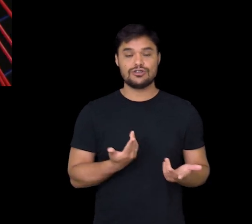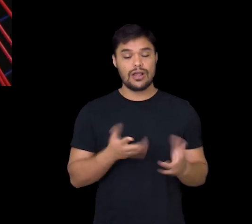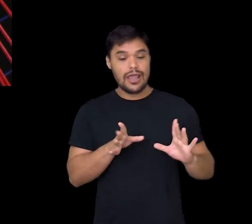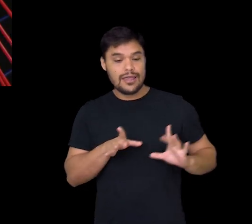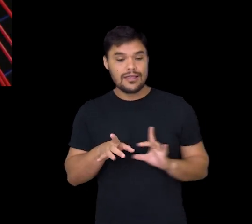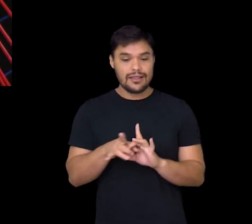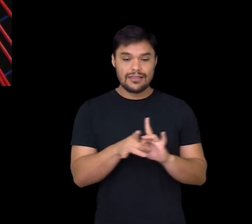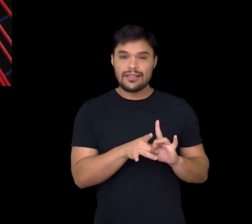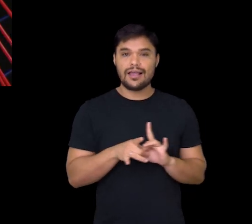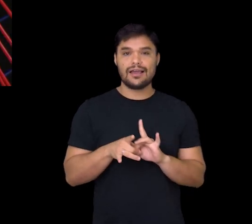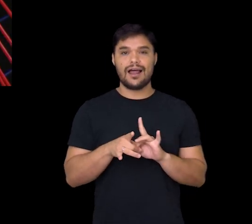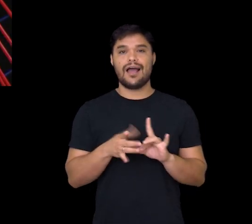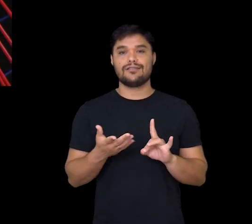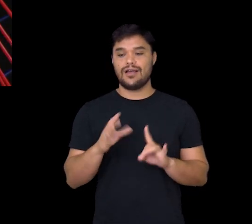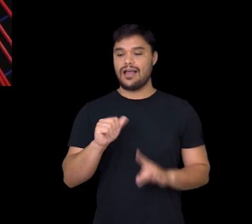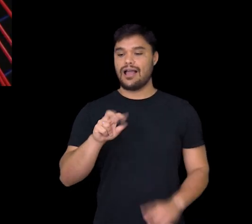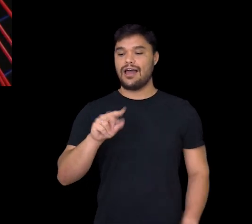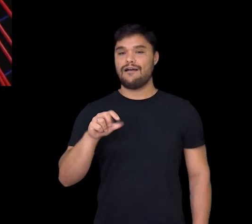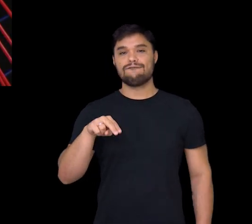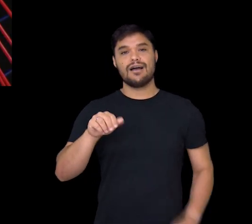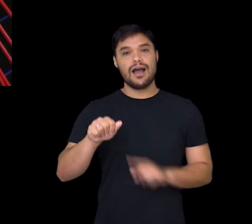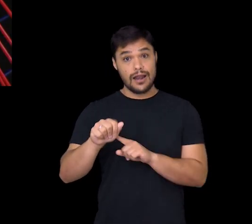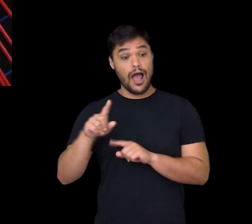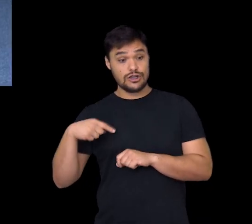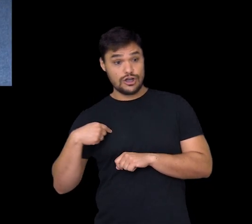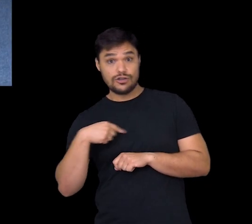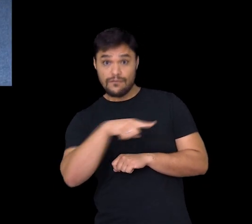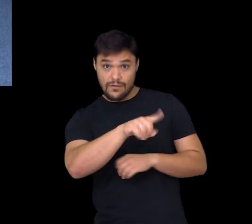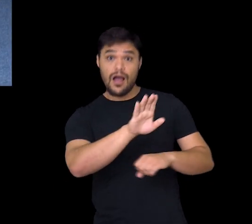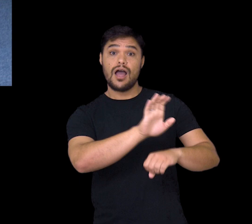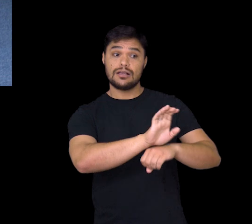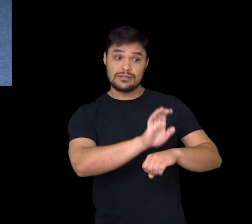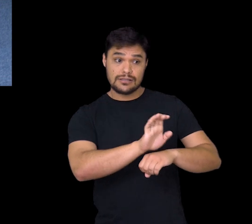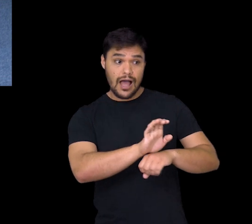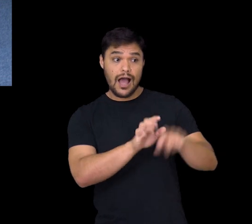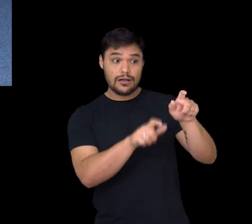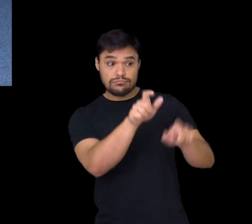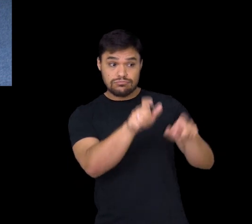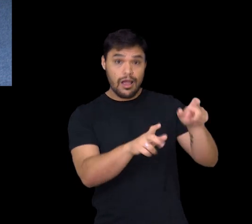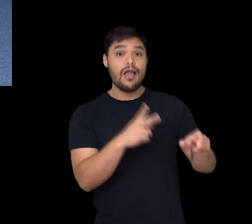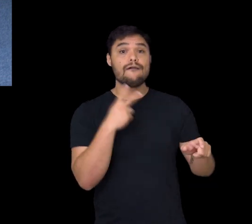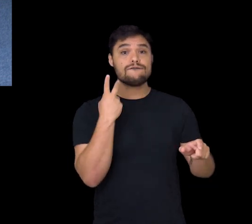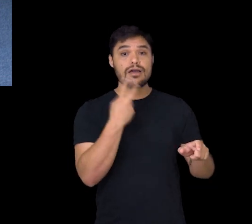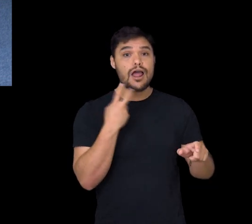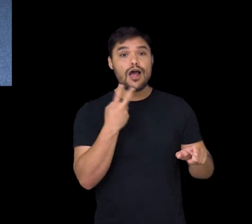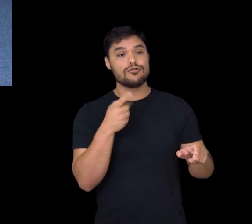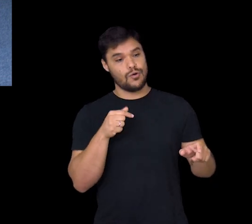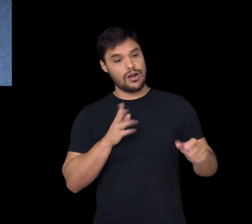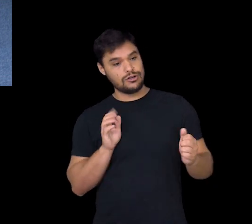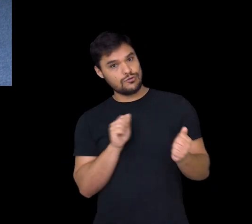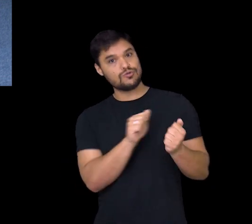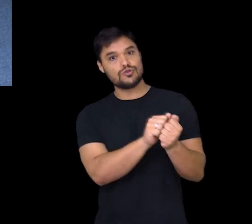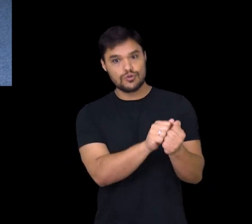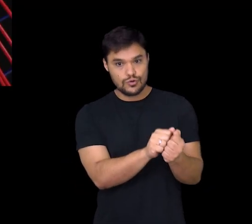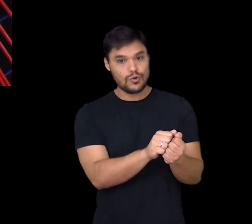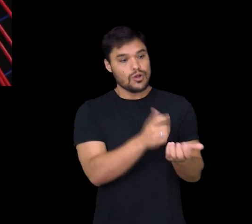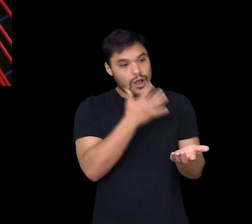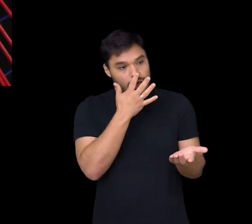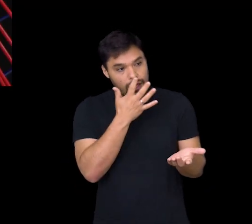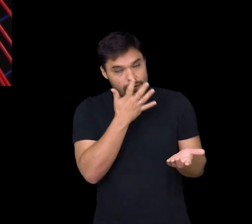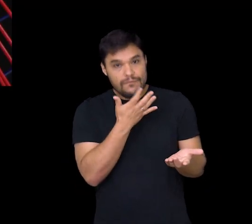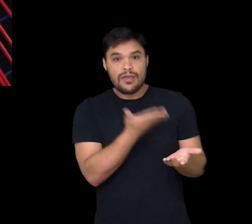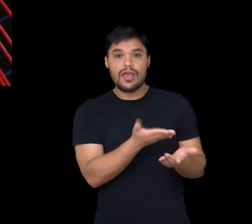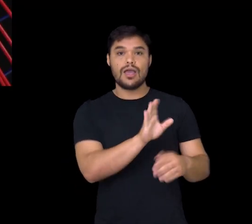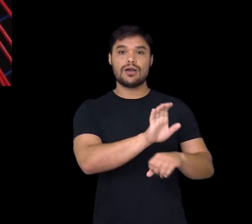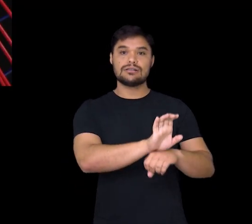Raquel? Integrado em caravana, a gente fala da caravana, porque a gente se desloca para os estados, onde as vereadoras vão para a Assembleia Legislativa e nós